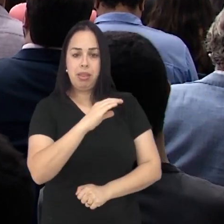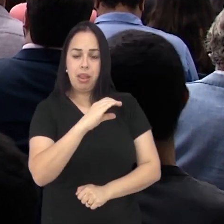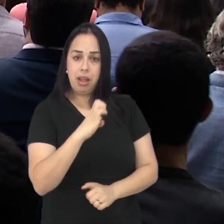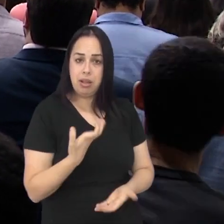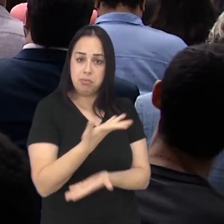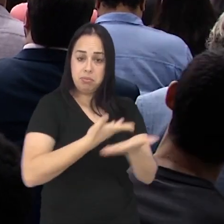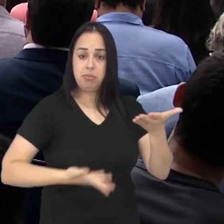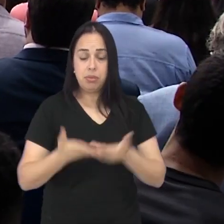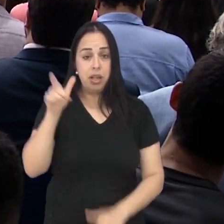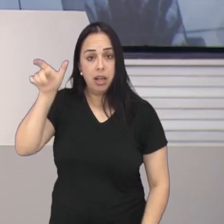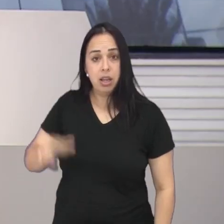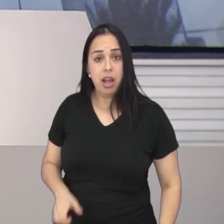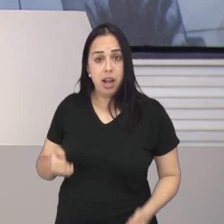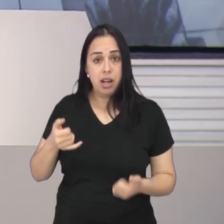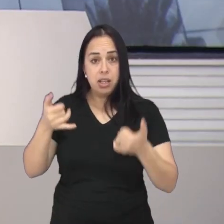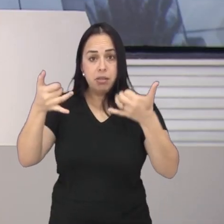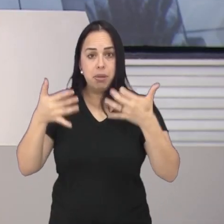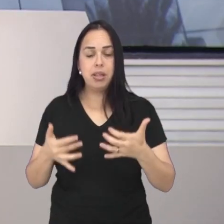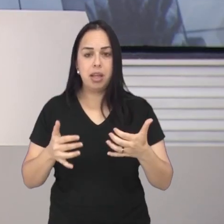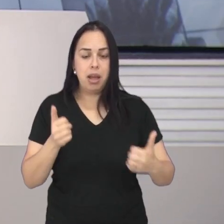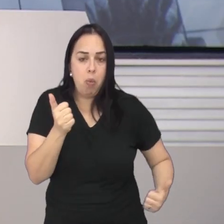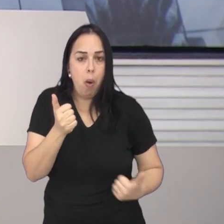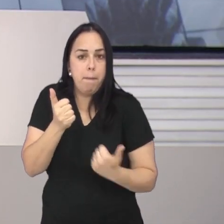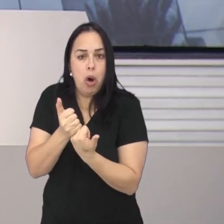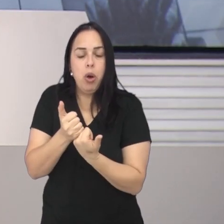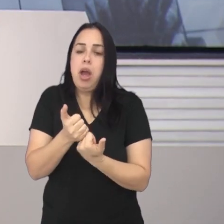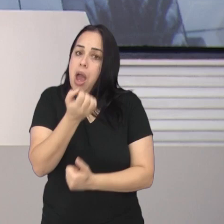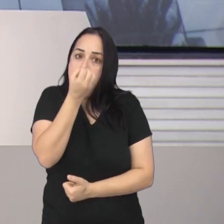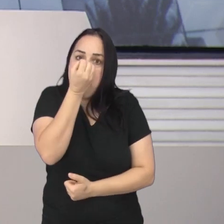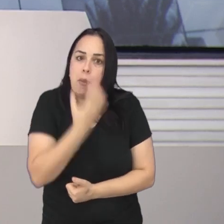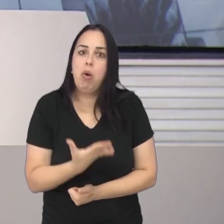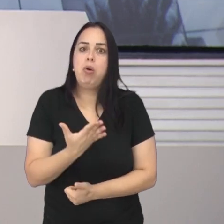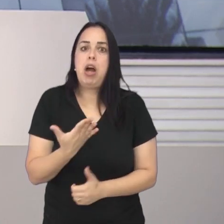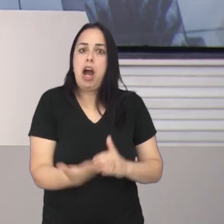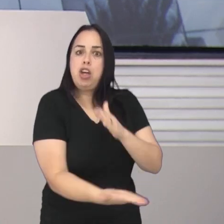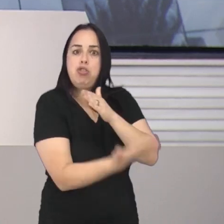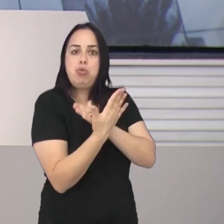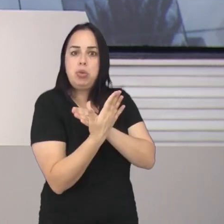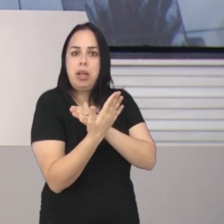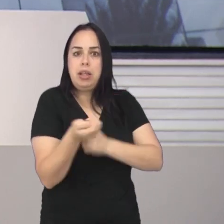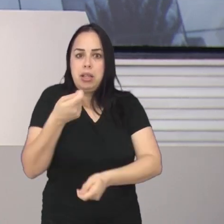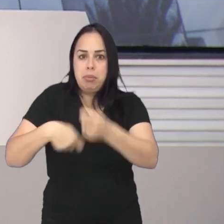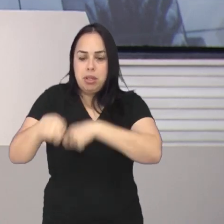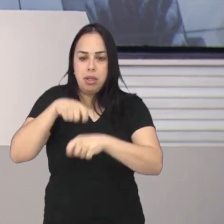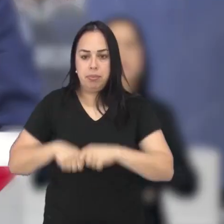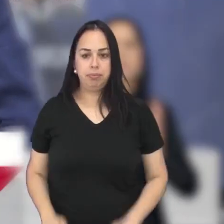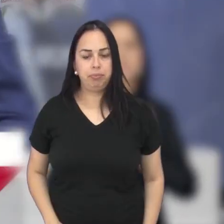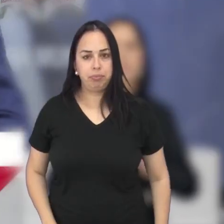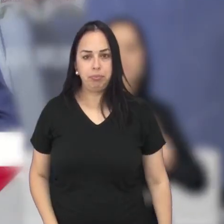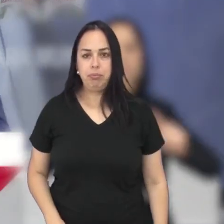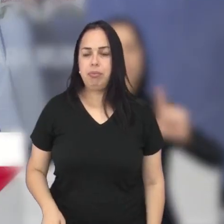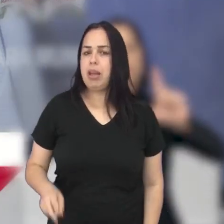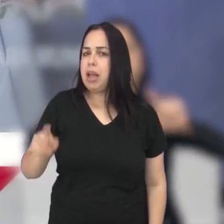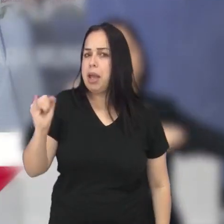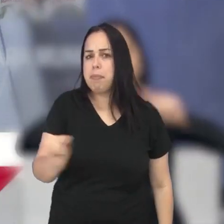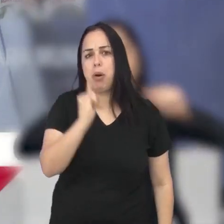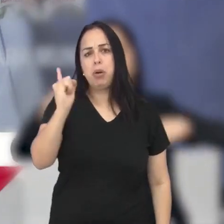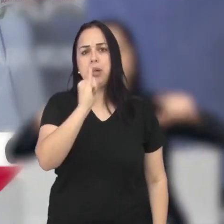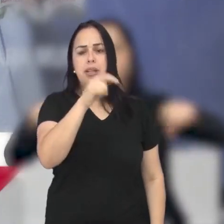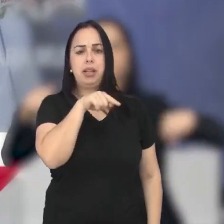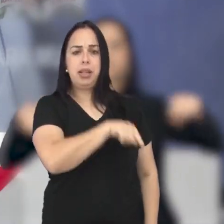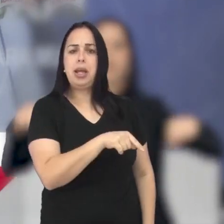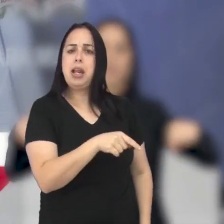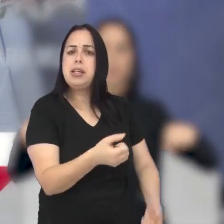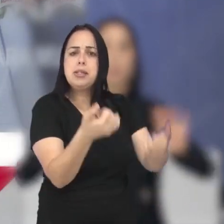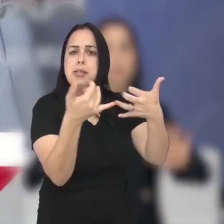TCE com os agentes. Segundo ele, esse suporte faz diferença para a administração pública. É importante quando o tribunal se coloca